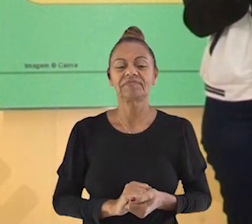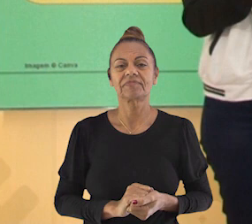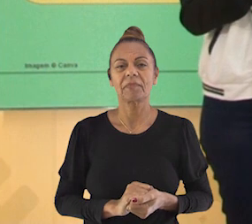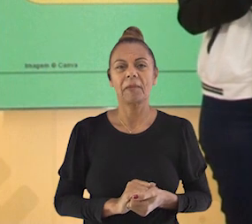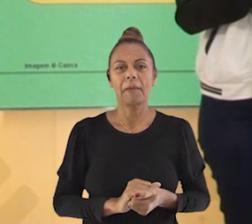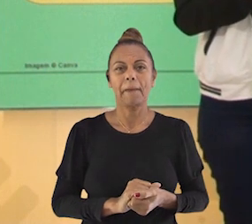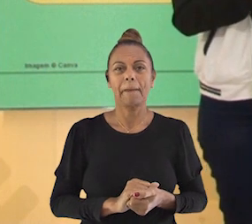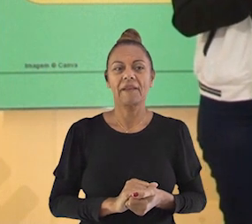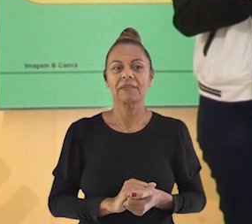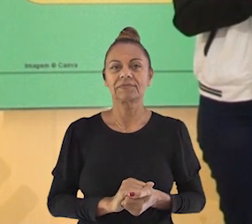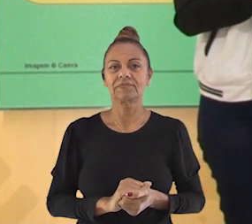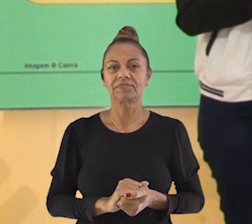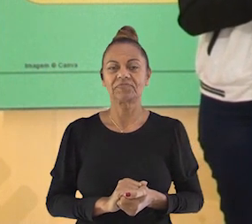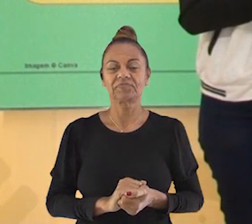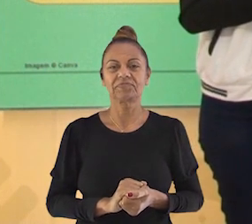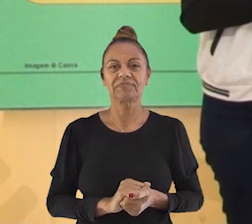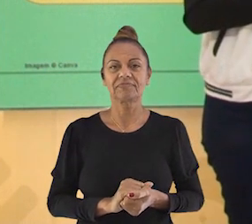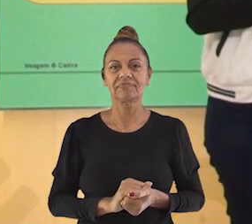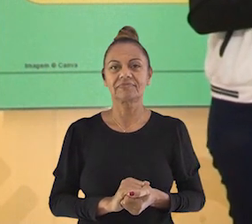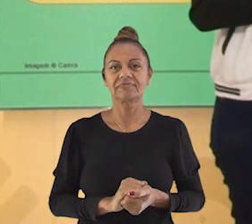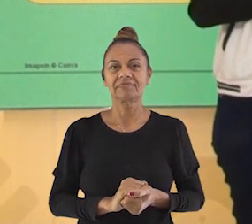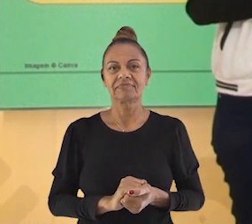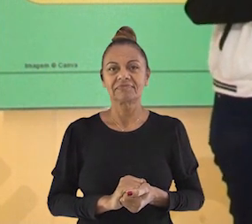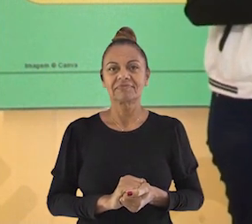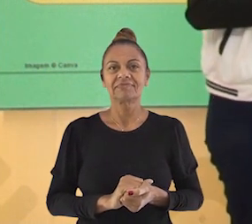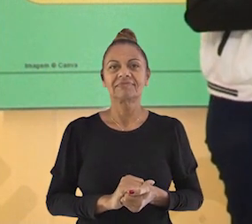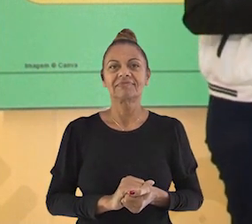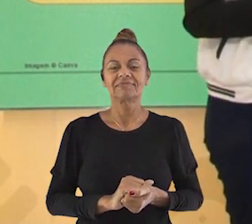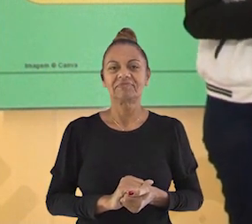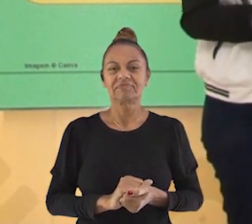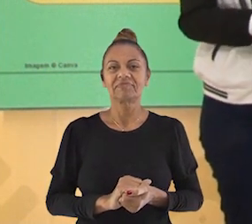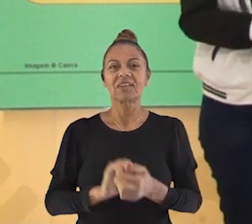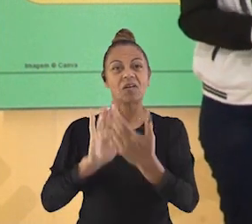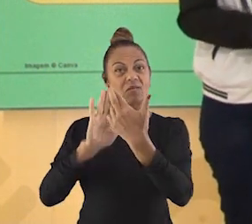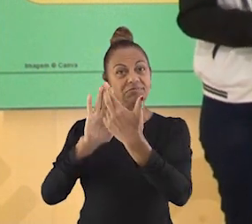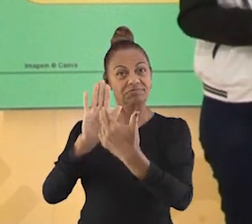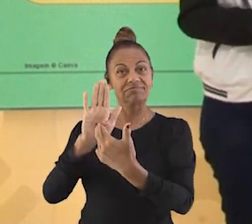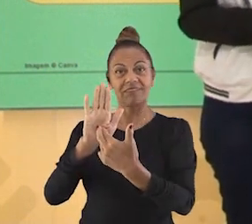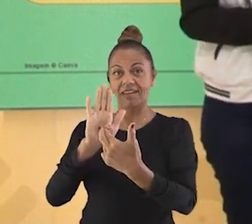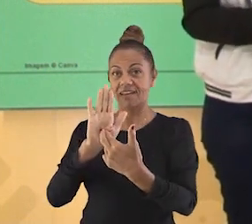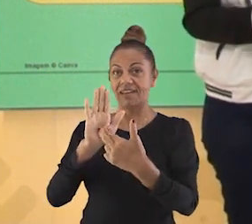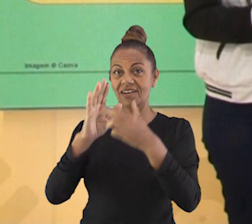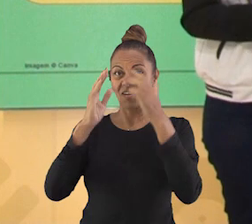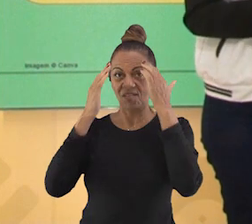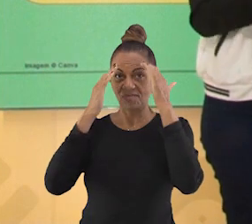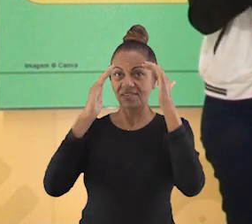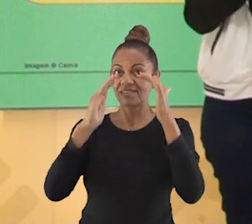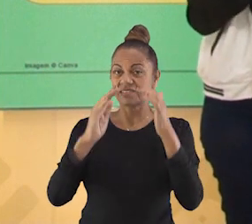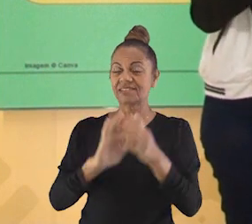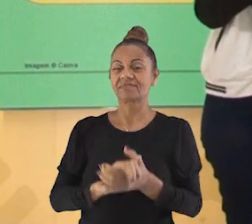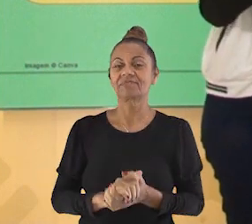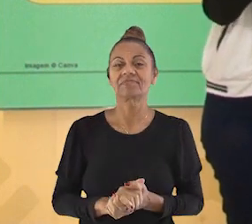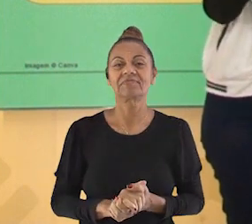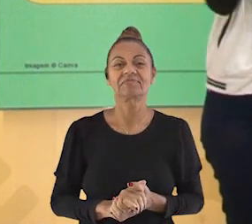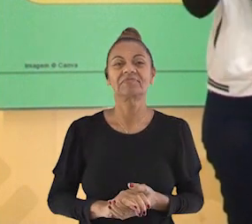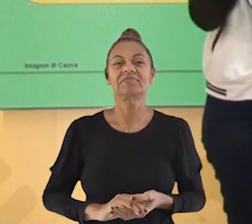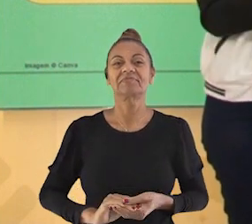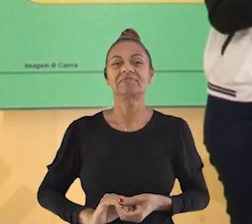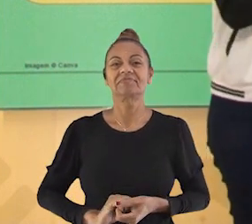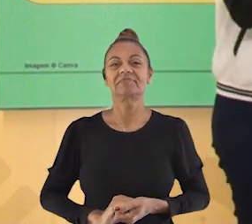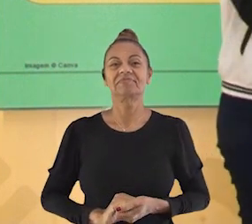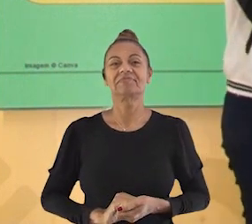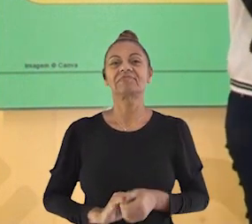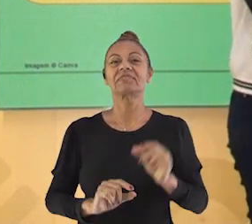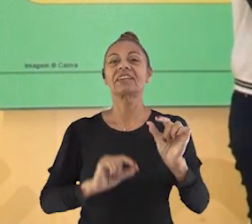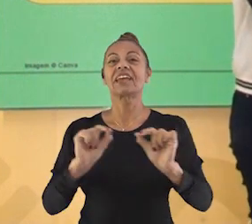marcado mais pontos. Isso aí. Muito obrigada, Alice, por apresentar as regras do jogo. Agora nós vamos jogar pra valer, hein? Bora lá, hein?